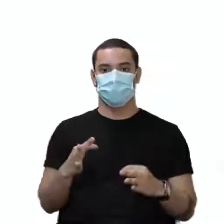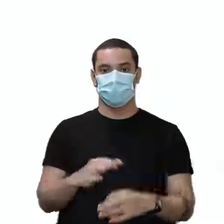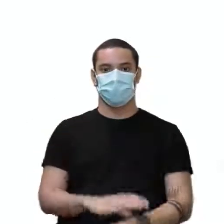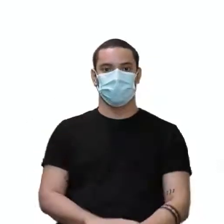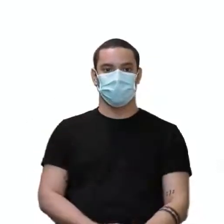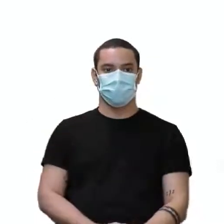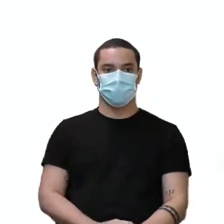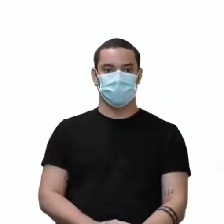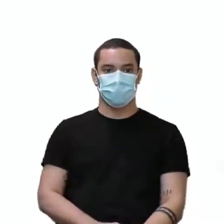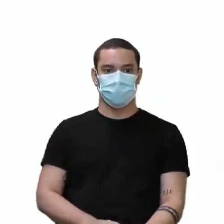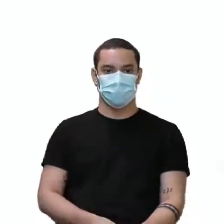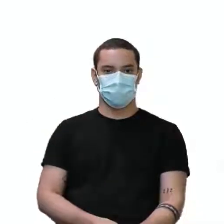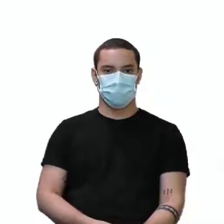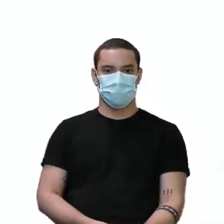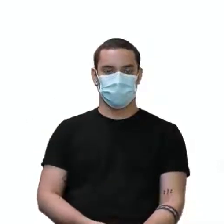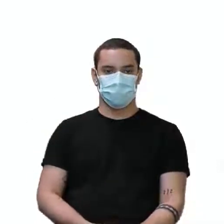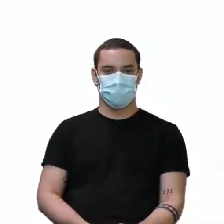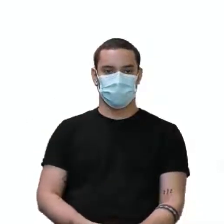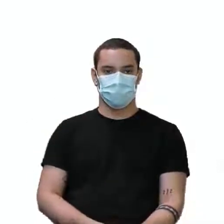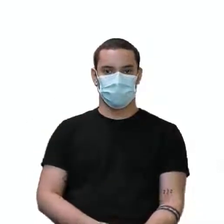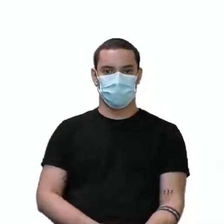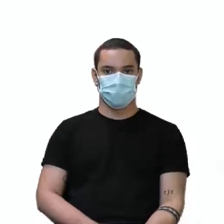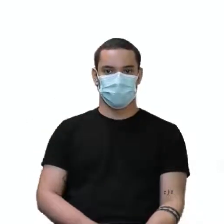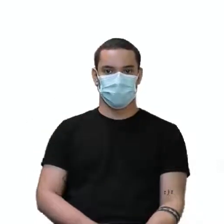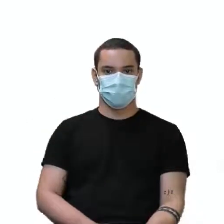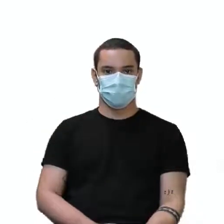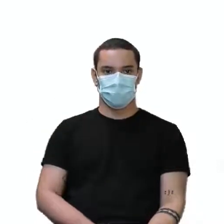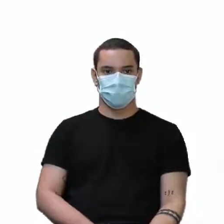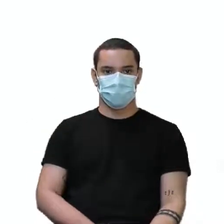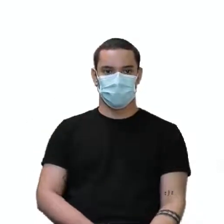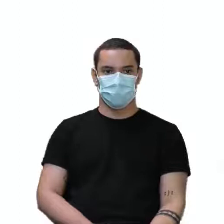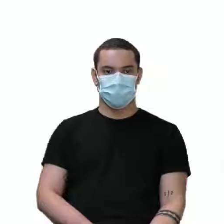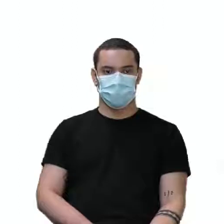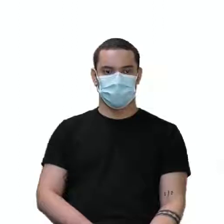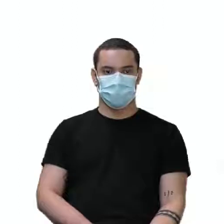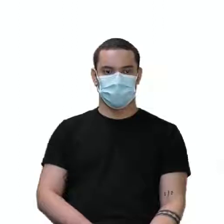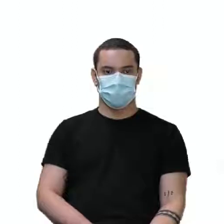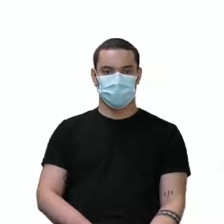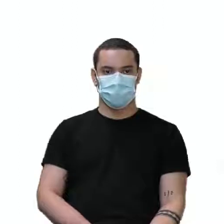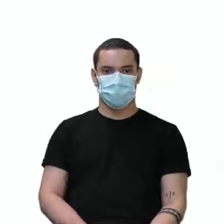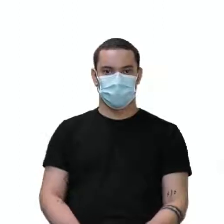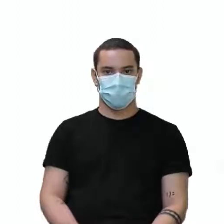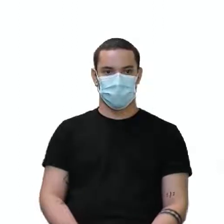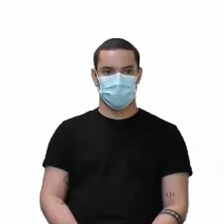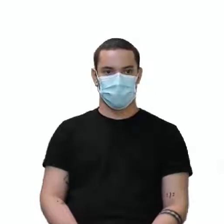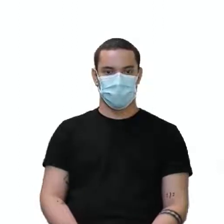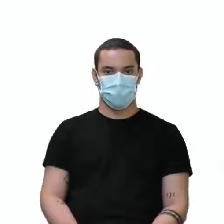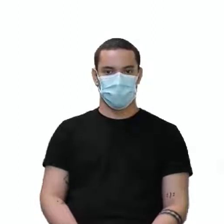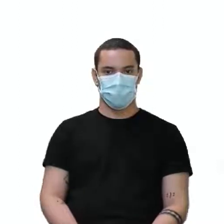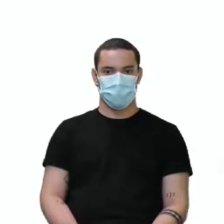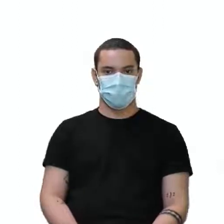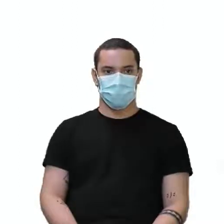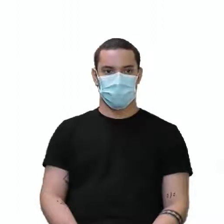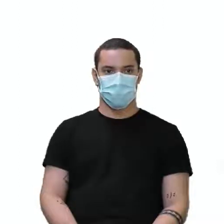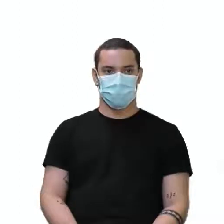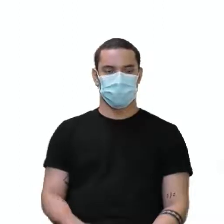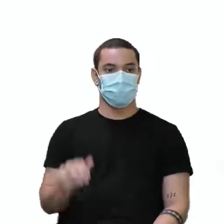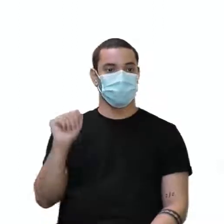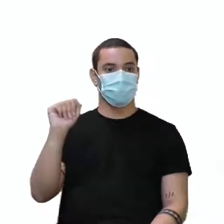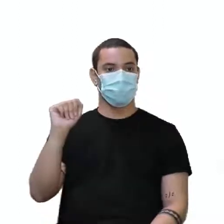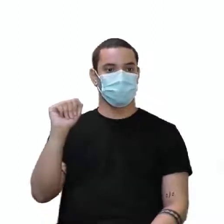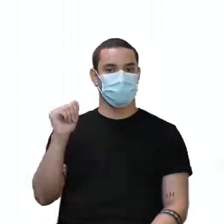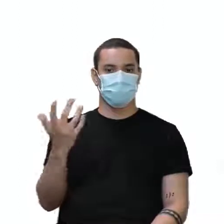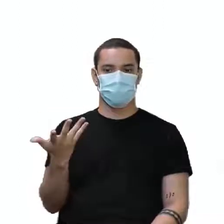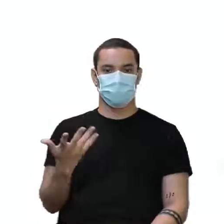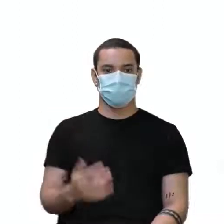perfeito. É isso que você vai fazer. Então, olha aí, ó. And what have you done at school today?